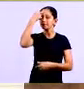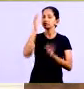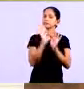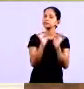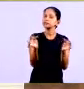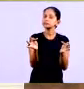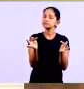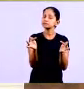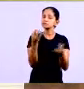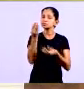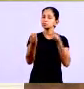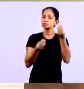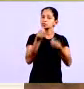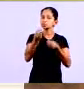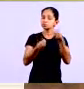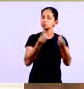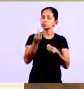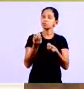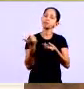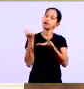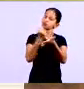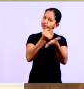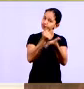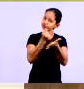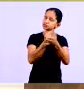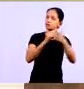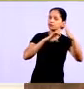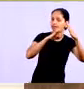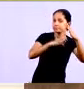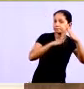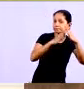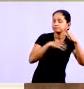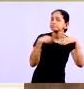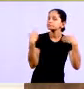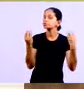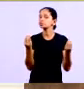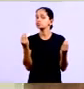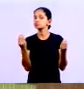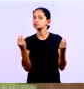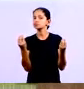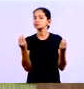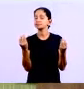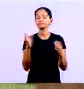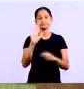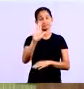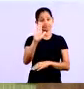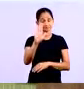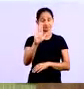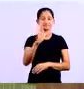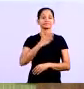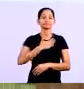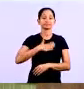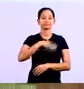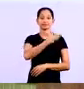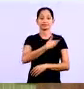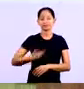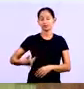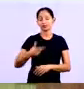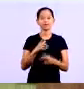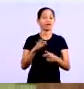do contribuinte, da empresa? Bem, o governo simplifica a vida